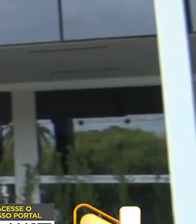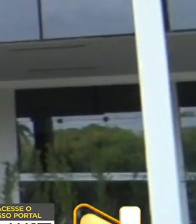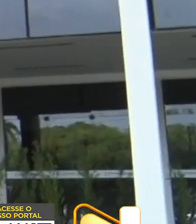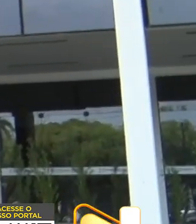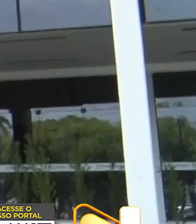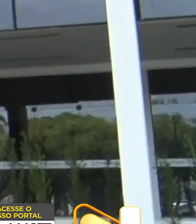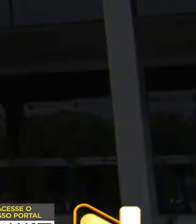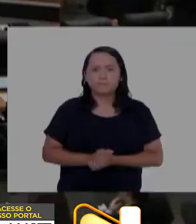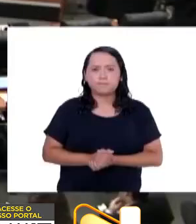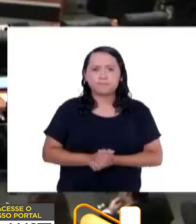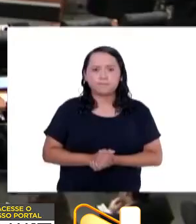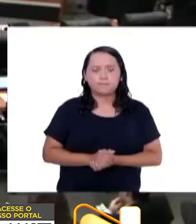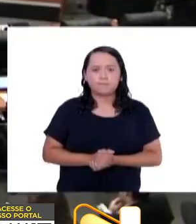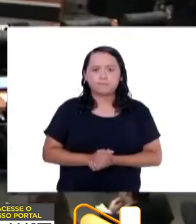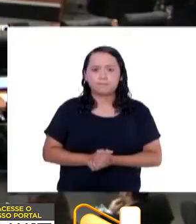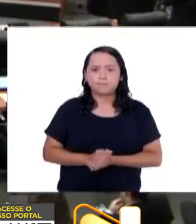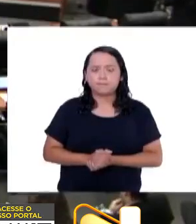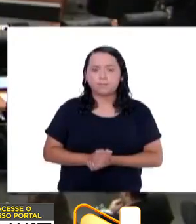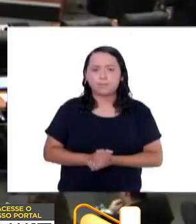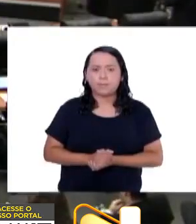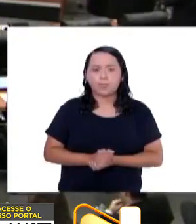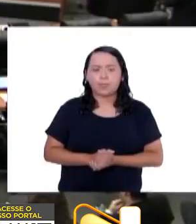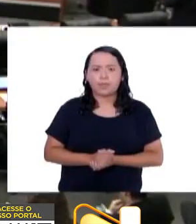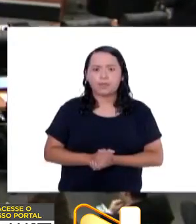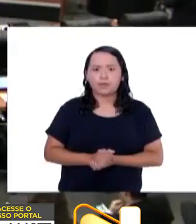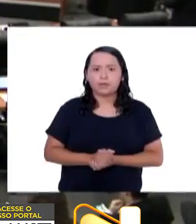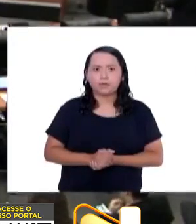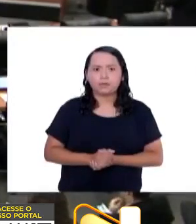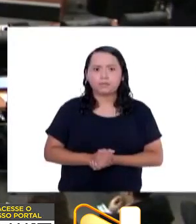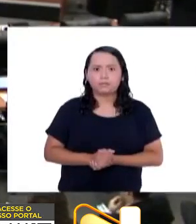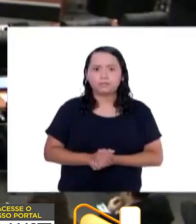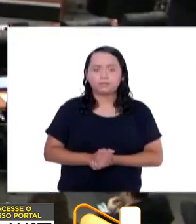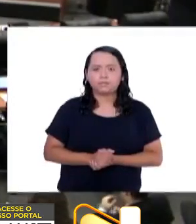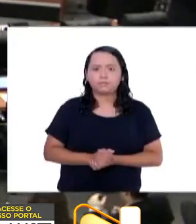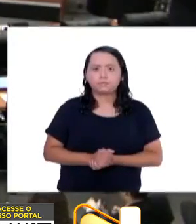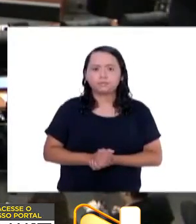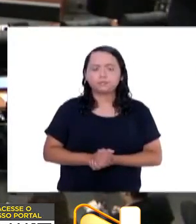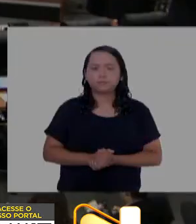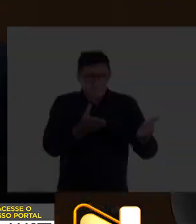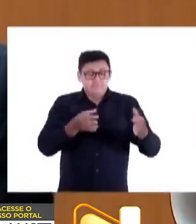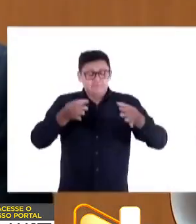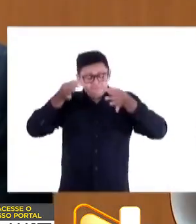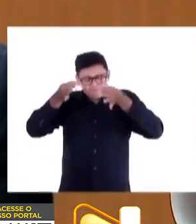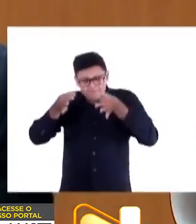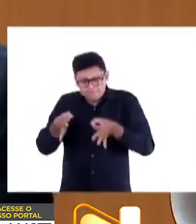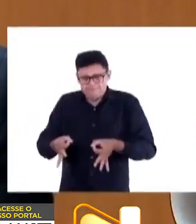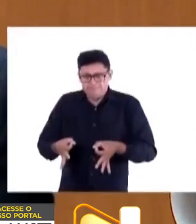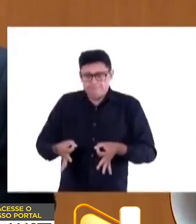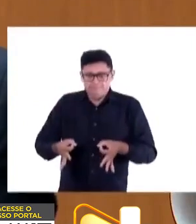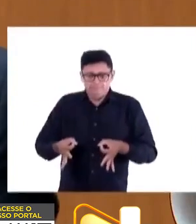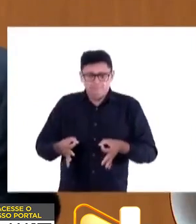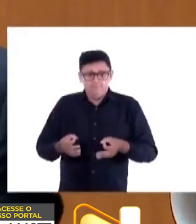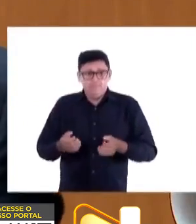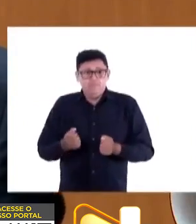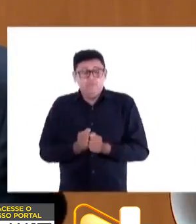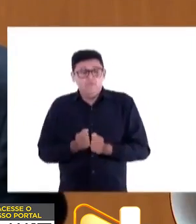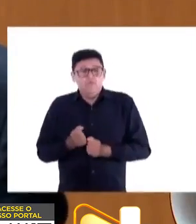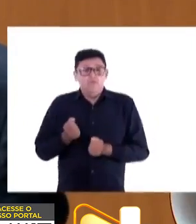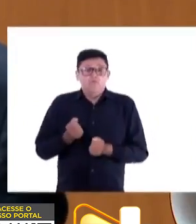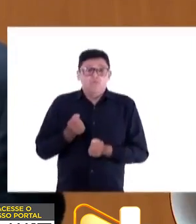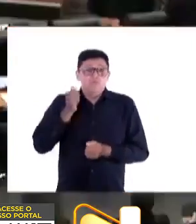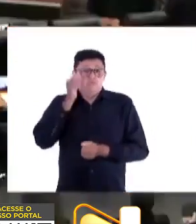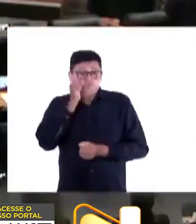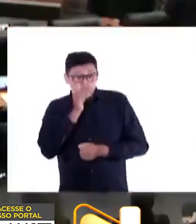de situação na Assembleia Legislativa de Roraima. Durante sessão, o deputado Coronel Chagas saiu em defesa de Denário após